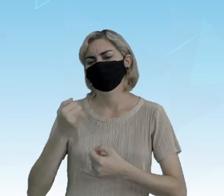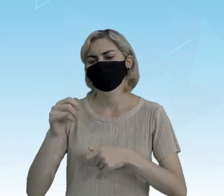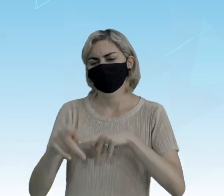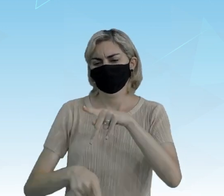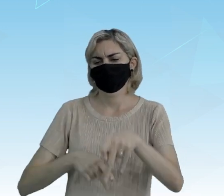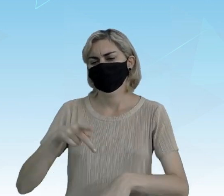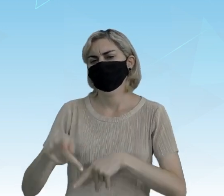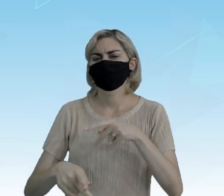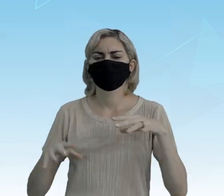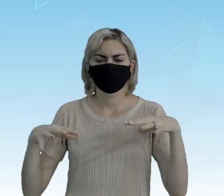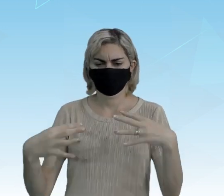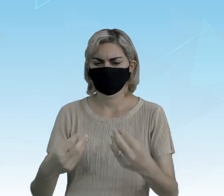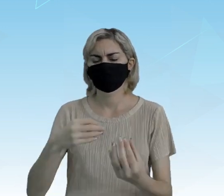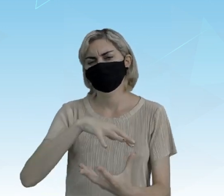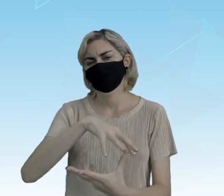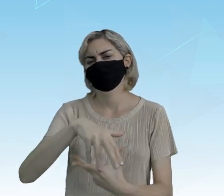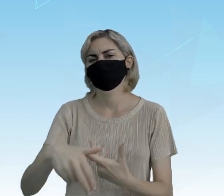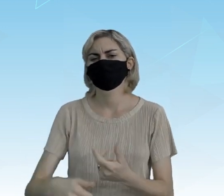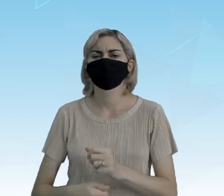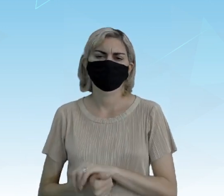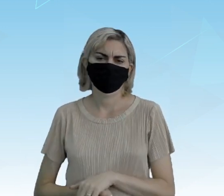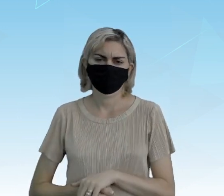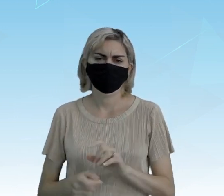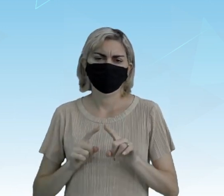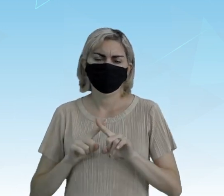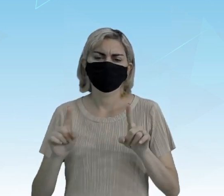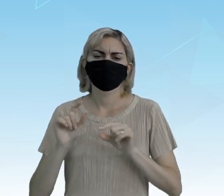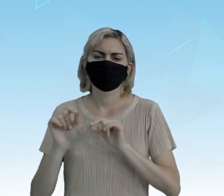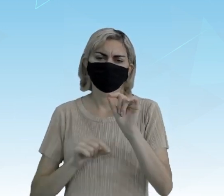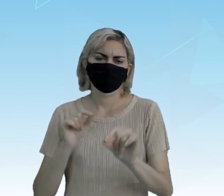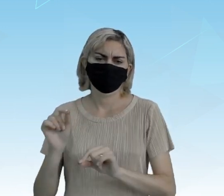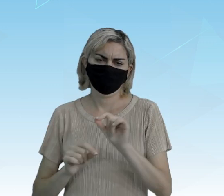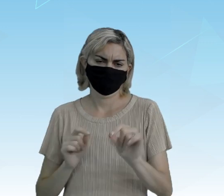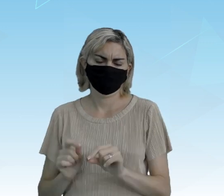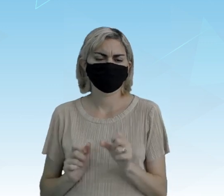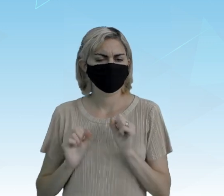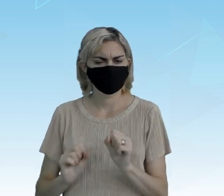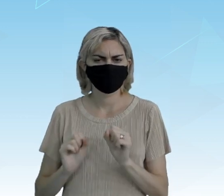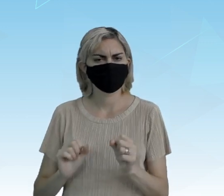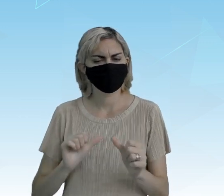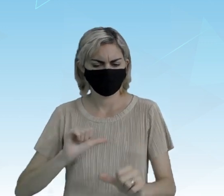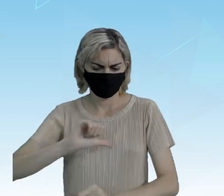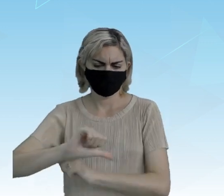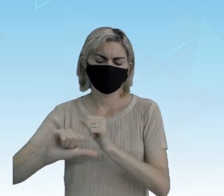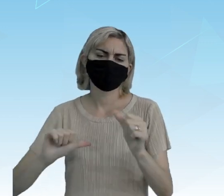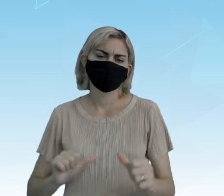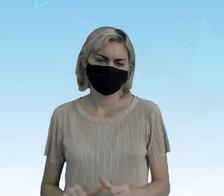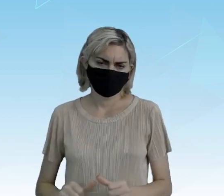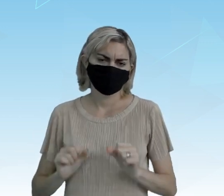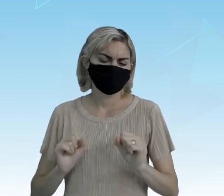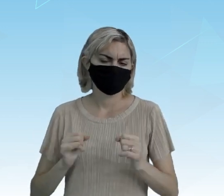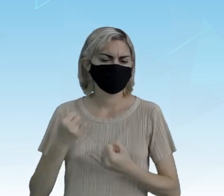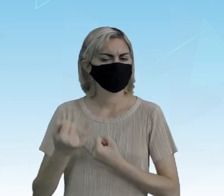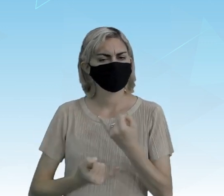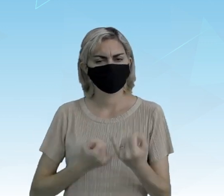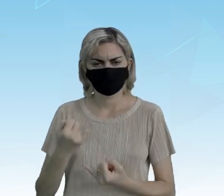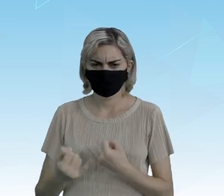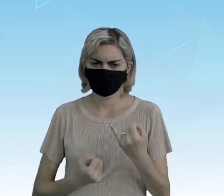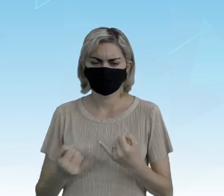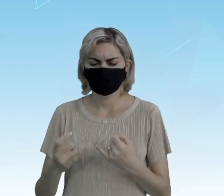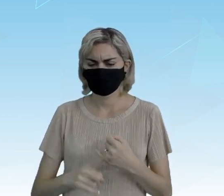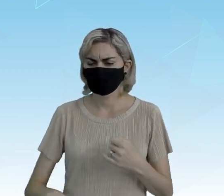populares em todo o mundo, mas que a gente pode reverter, tá? E a gente pode brincar muito na